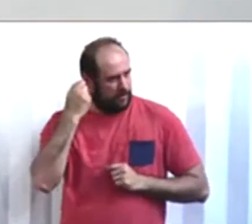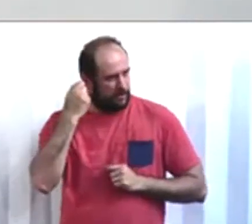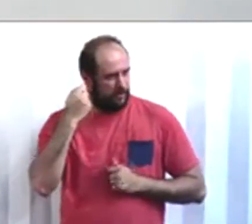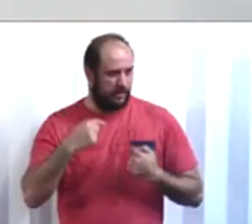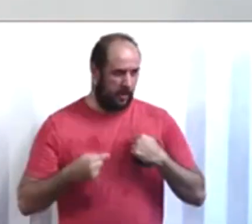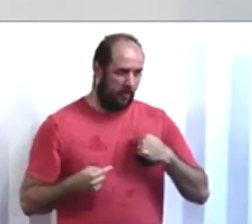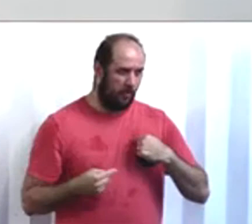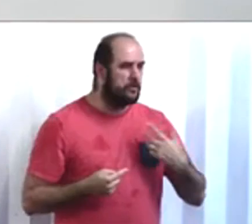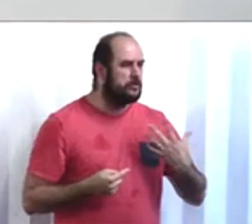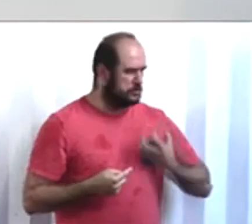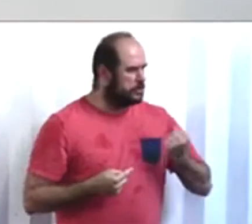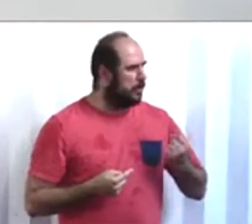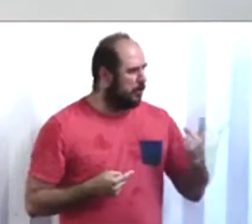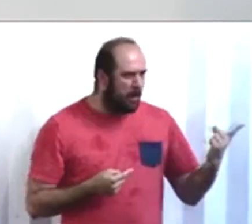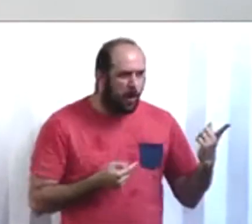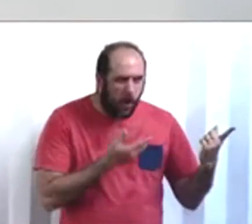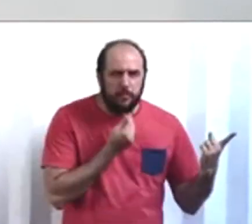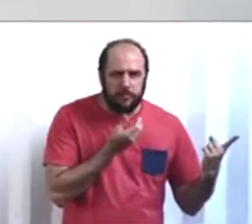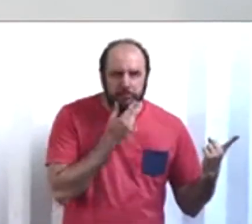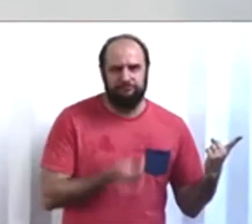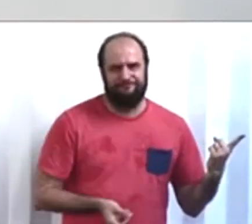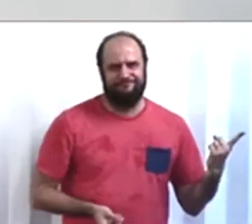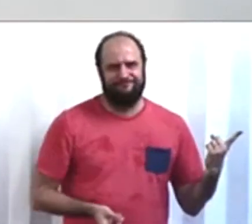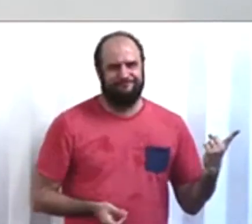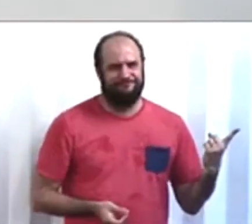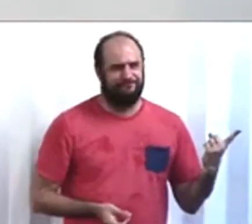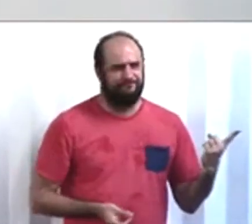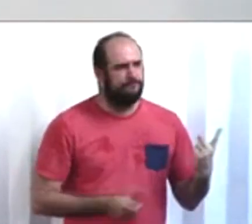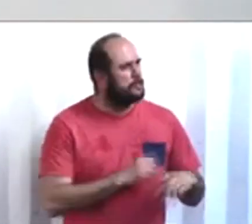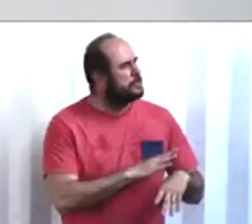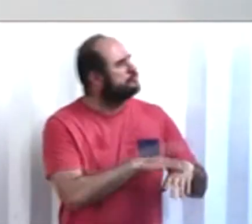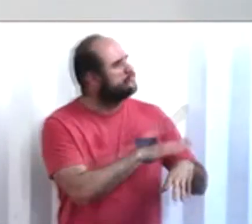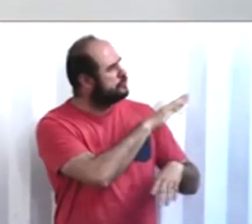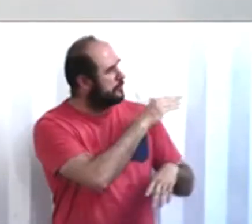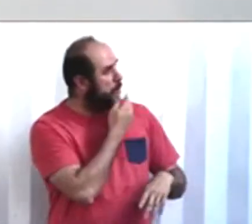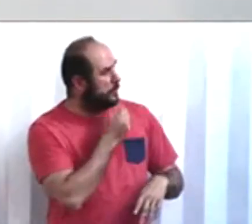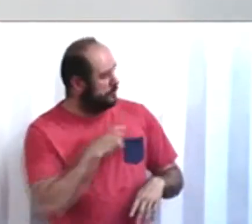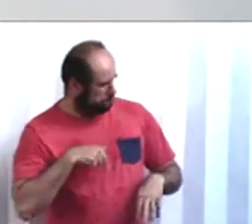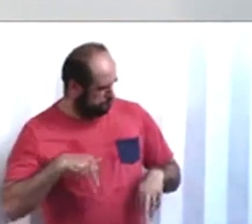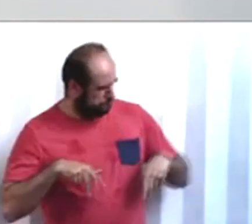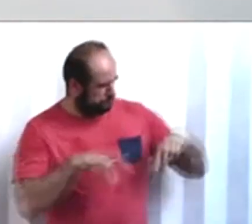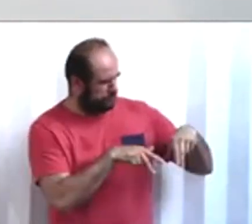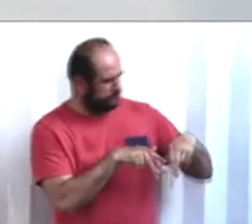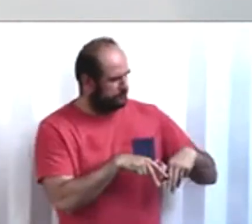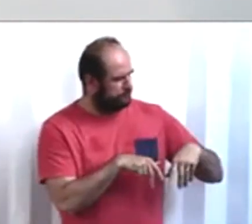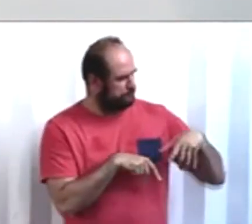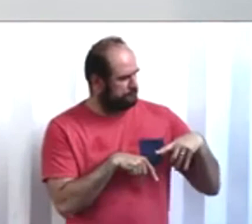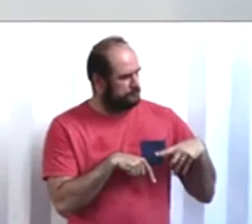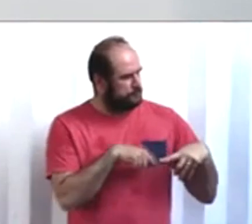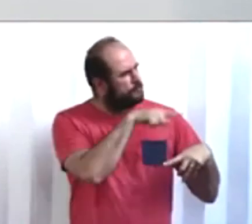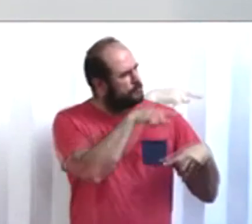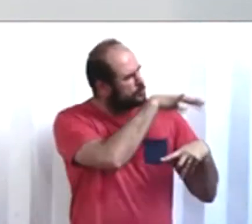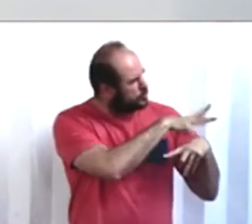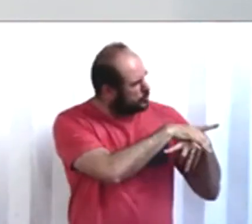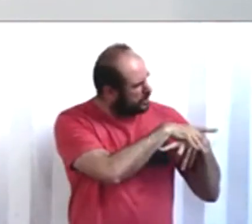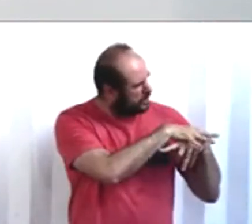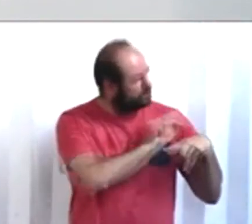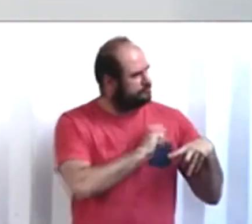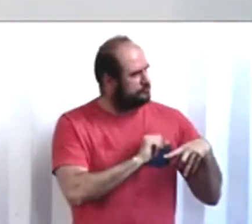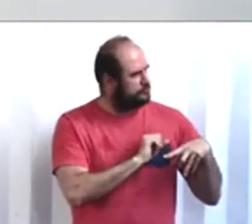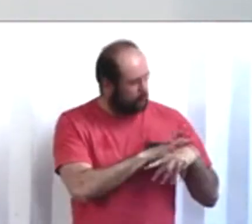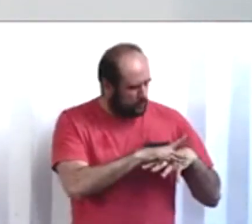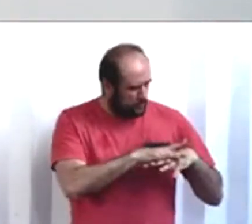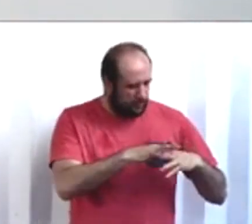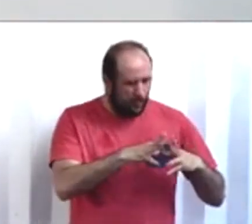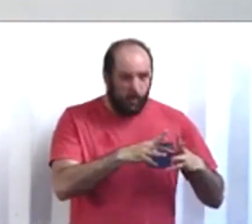um homem, uma vida? E então chega até onde ele está e diz: toca a mão, seja curado. Ele se levanta e